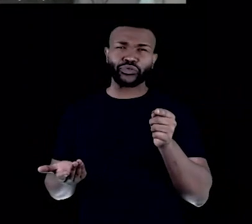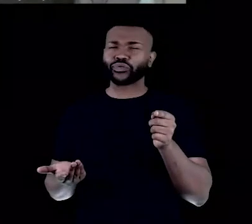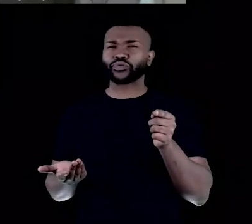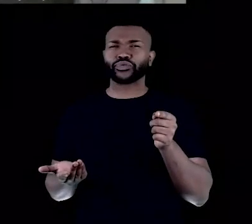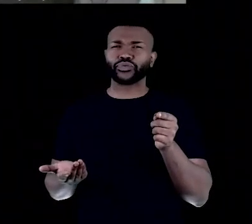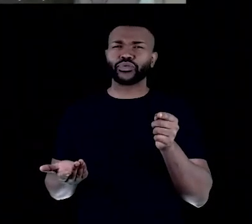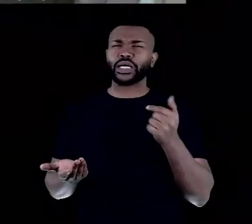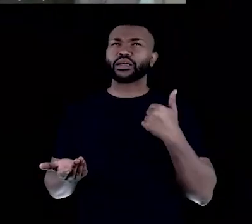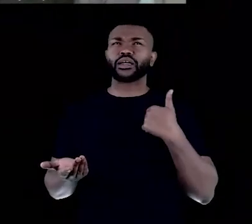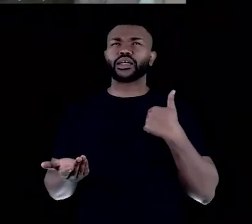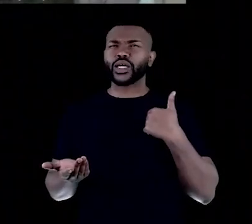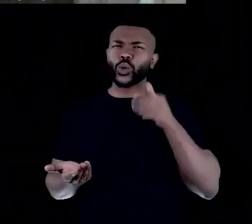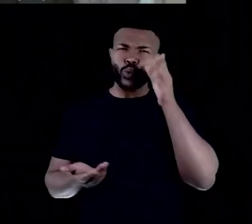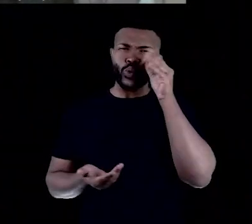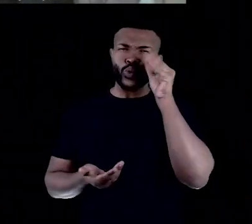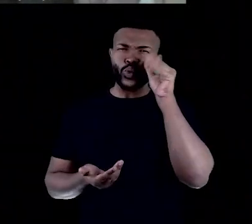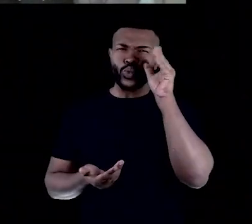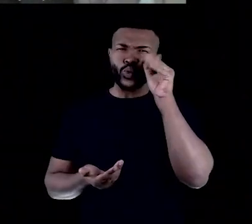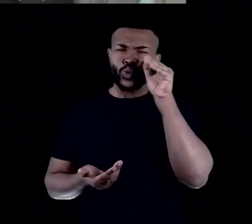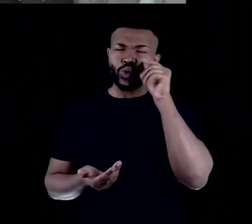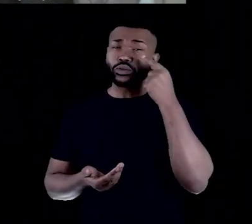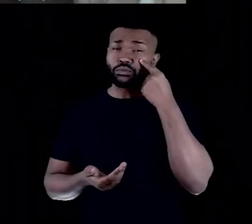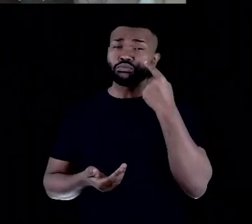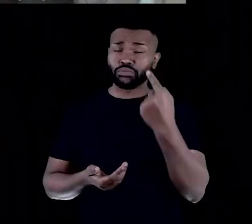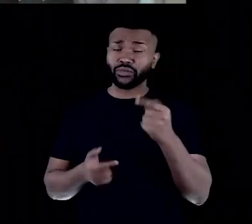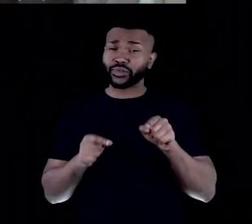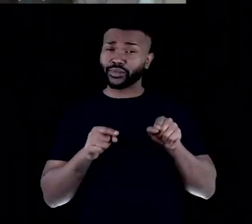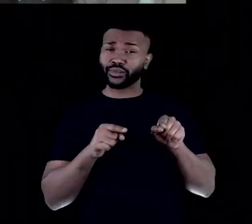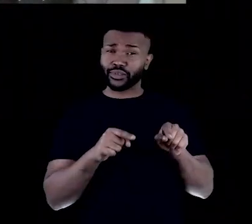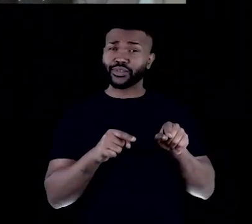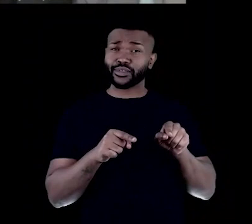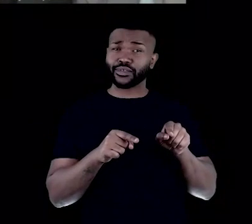pouco, eu estou bem, bem curioso, assim, para ver